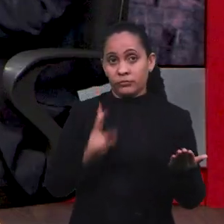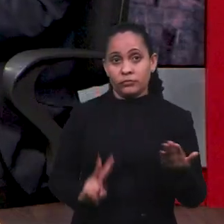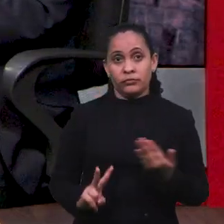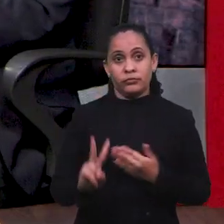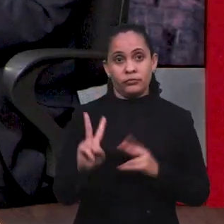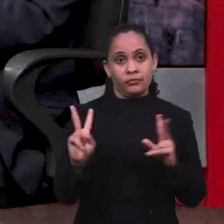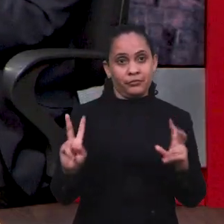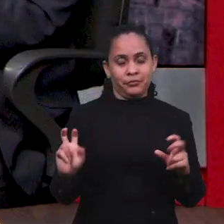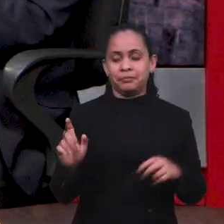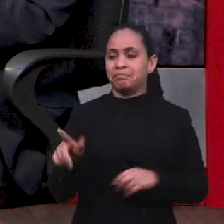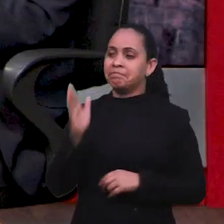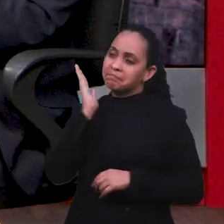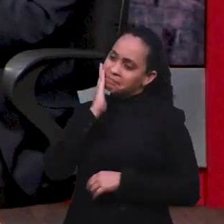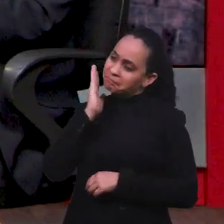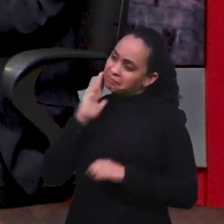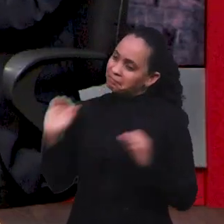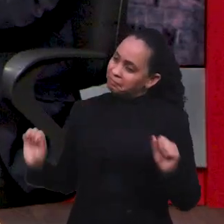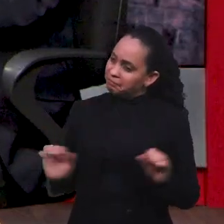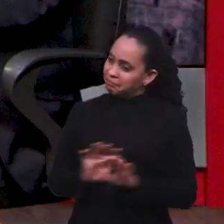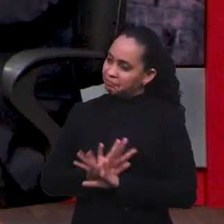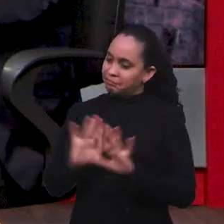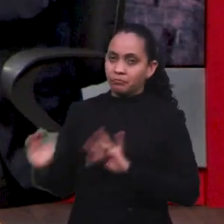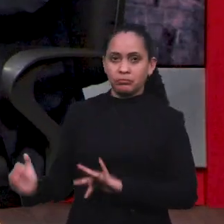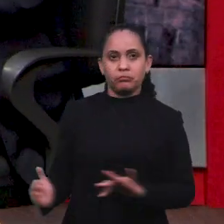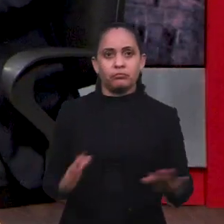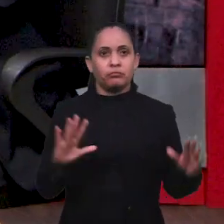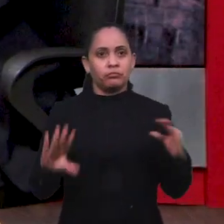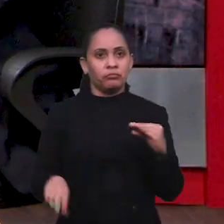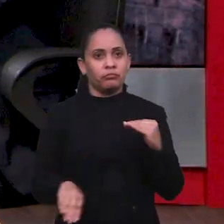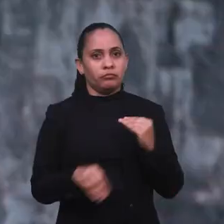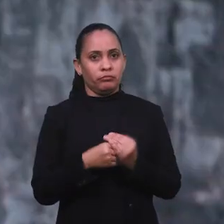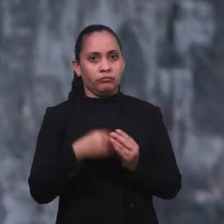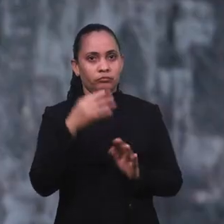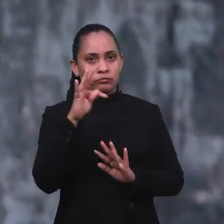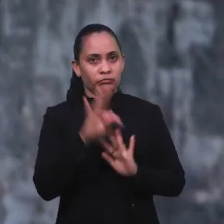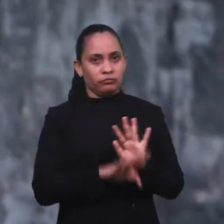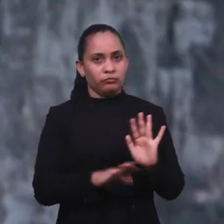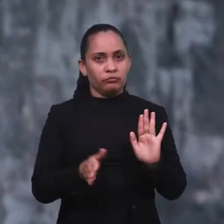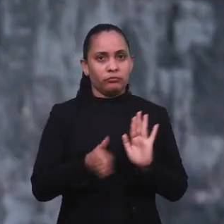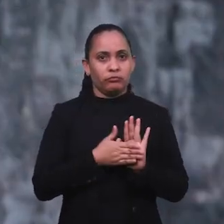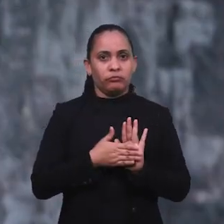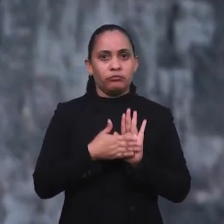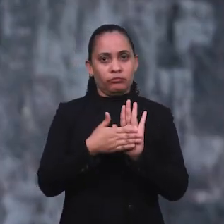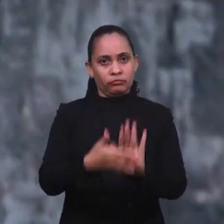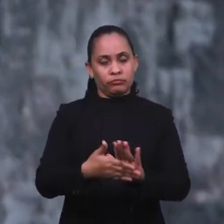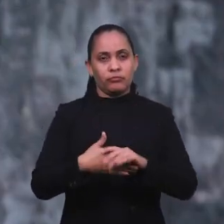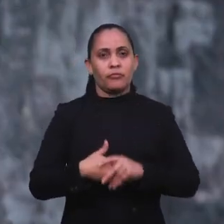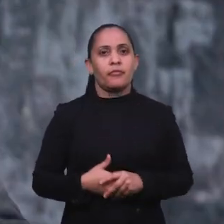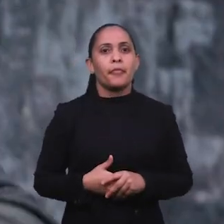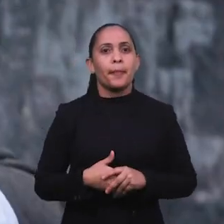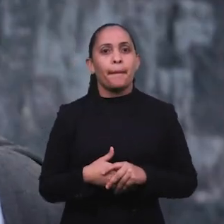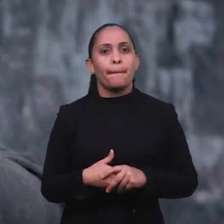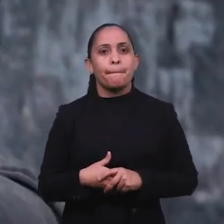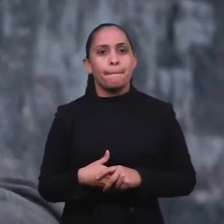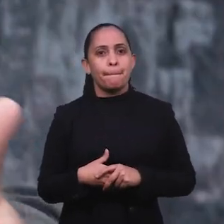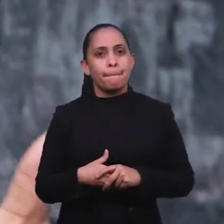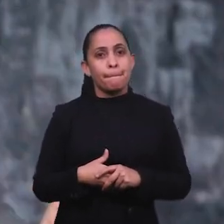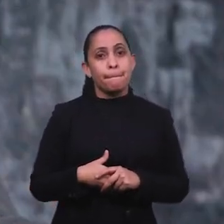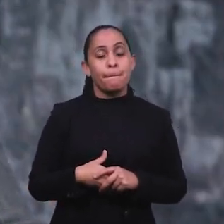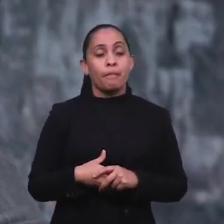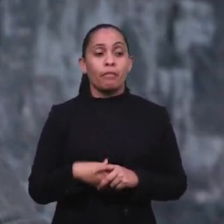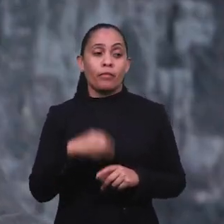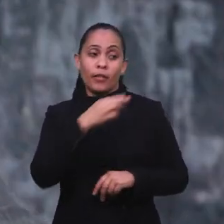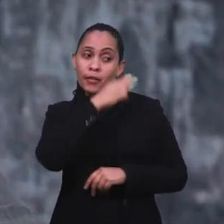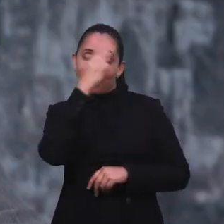Muito assunto. esclarecedor, né? E até acrescentaria mais um texto que corrobora, né, com essa questão de que Maria não